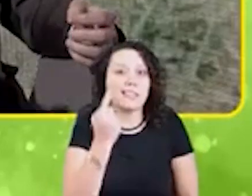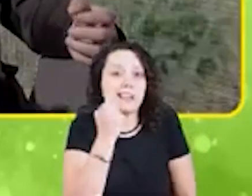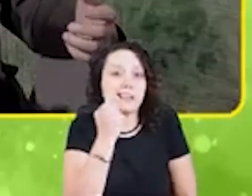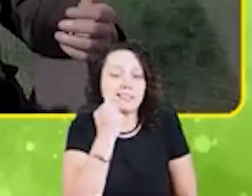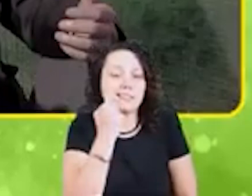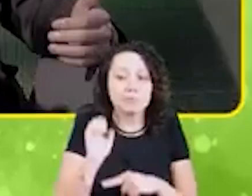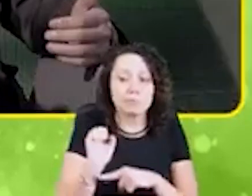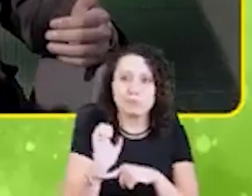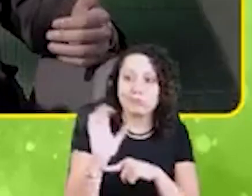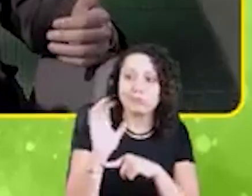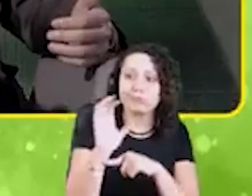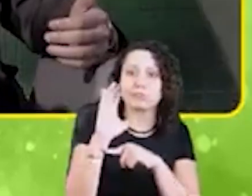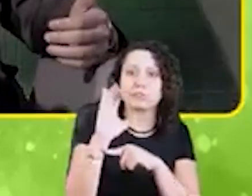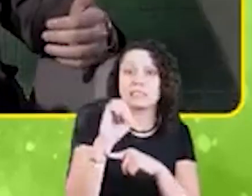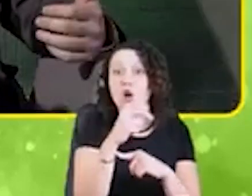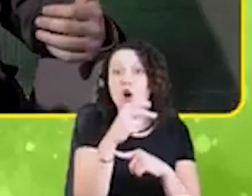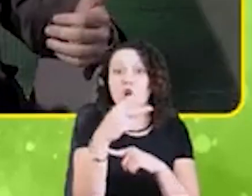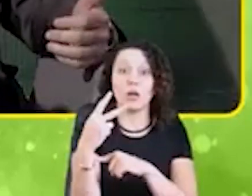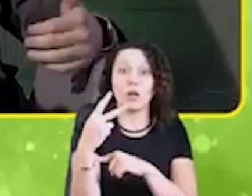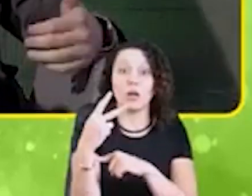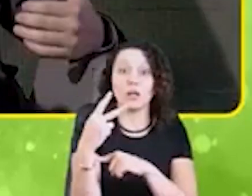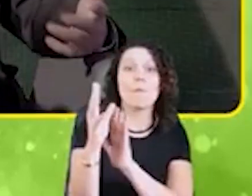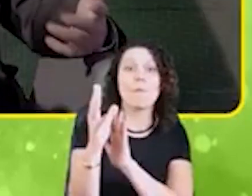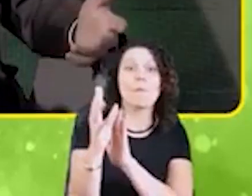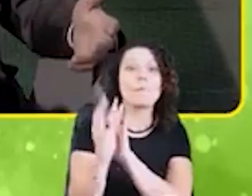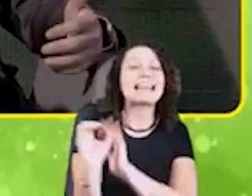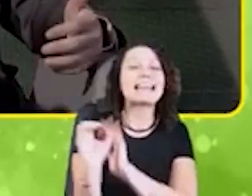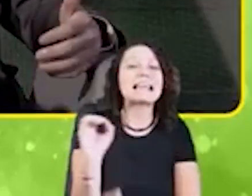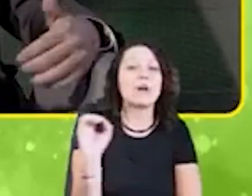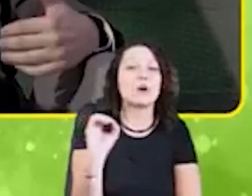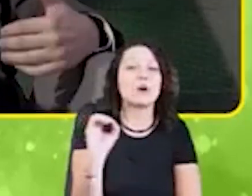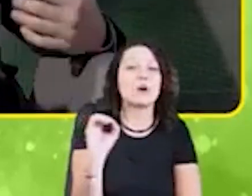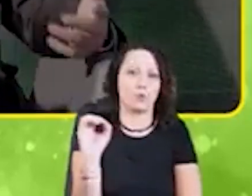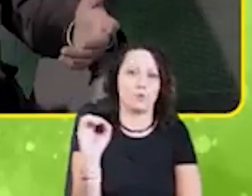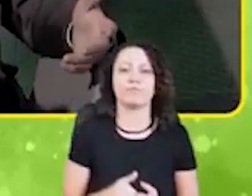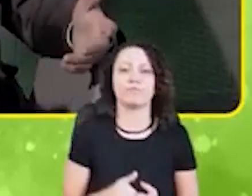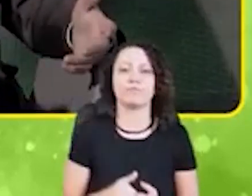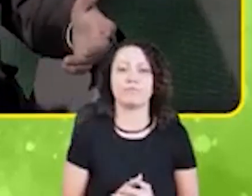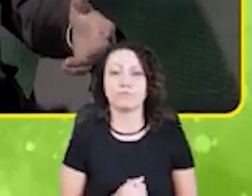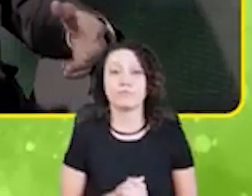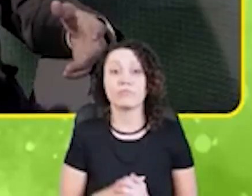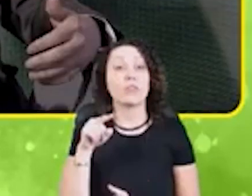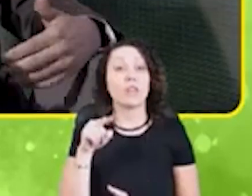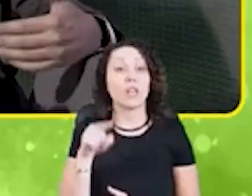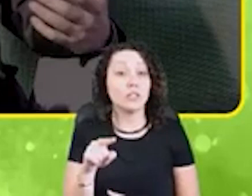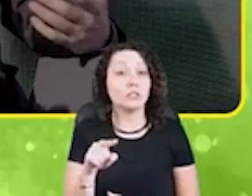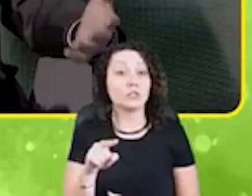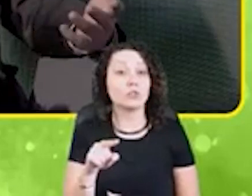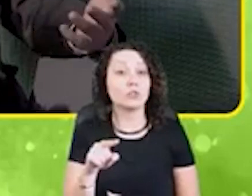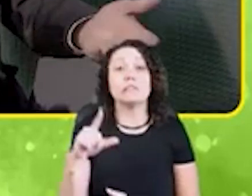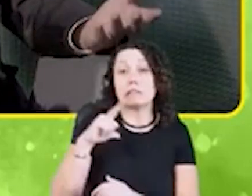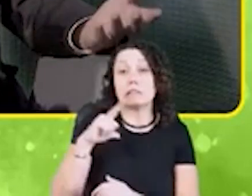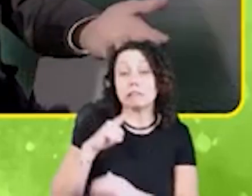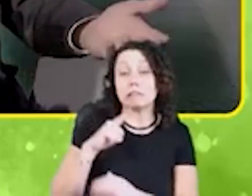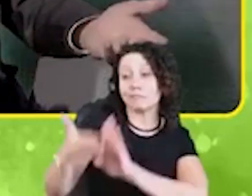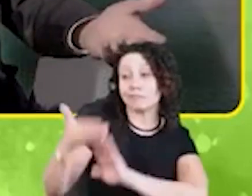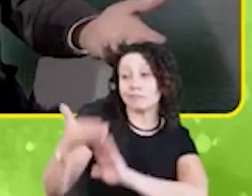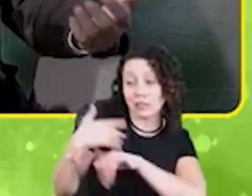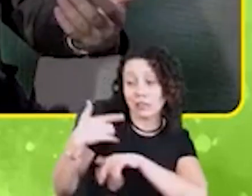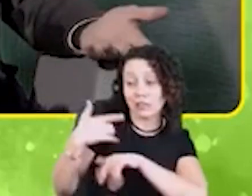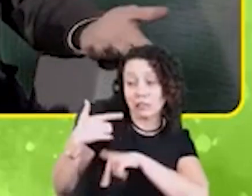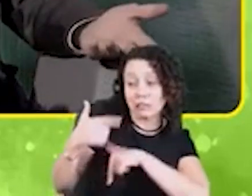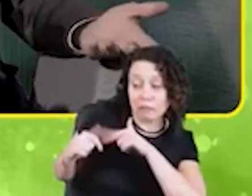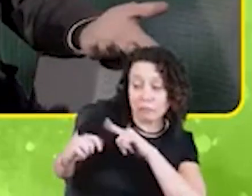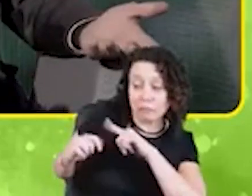é isso não isso é um anúncio que vem lastreado com uma gama de trabalhos uma gama de ações e iniciativas que vêm ocorrendo